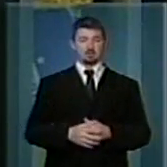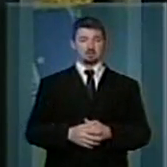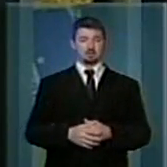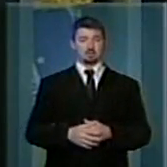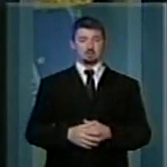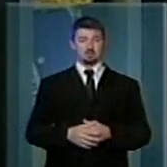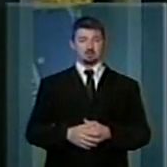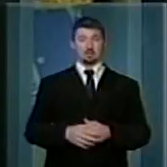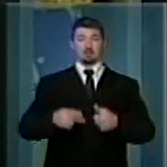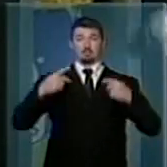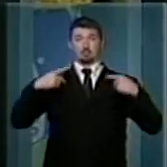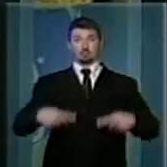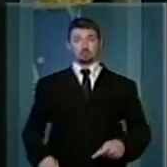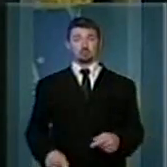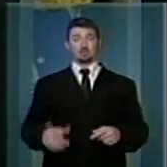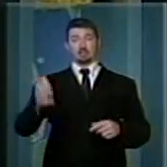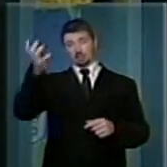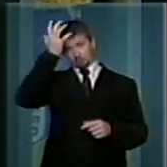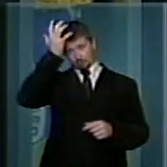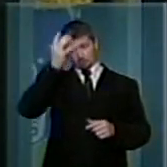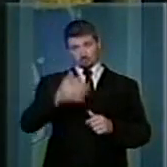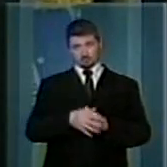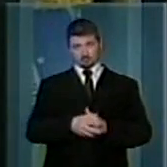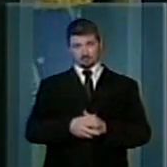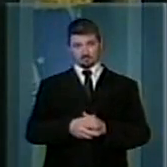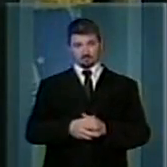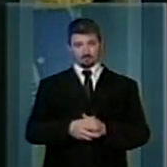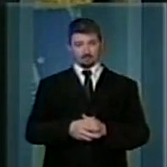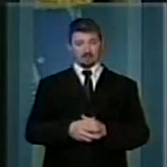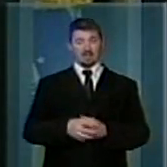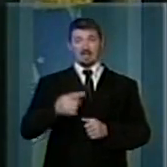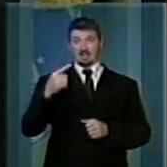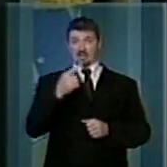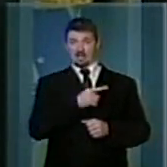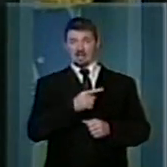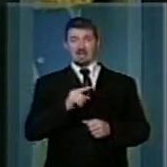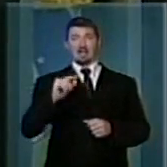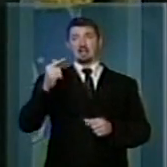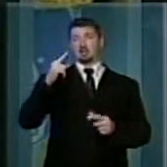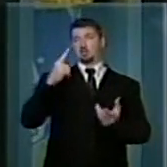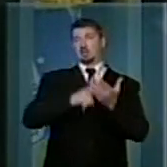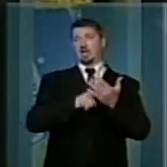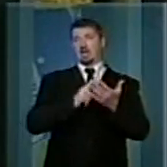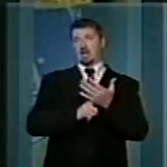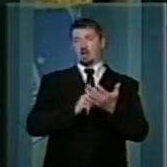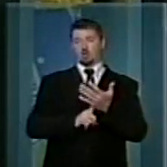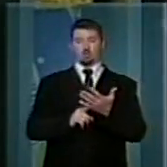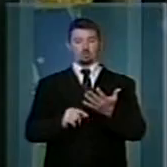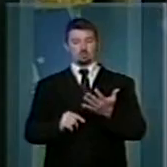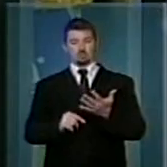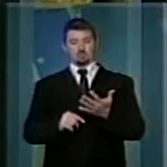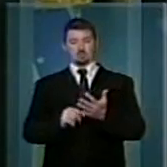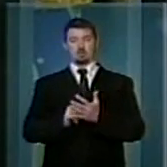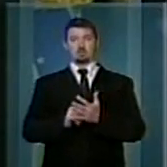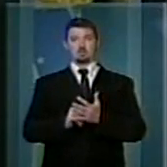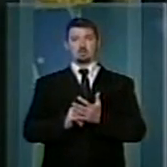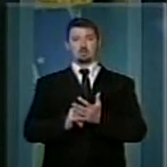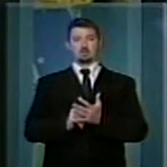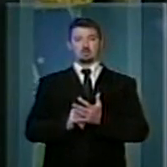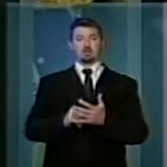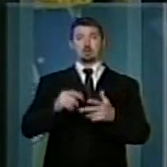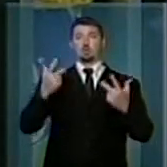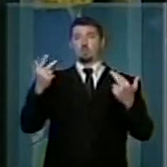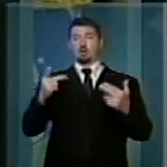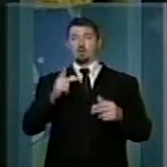da postura da presidenta Dilma Rousseff, que ela não pactua, assim como não pactuou o presidente